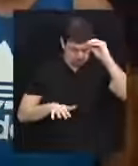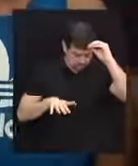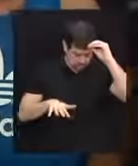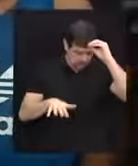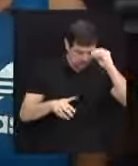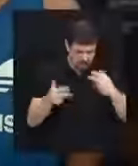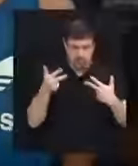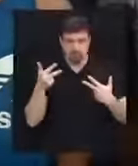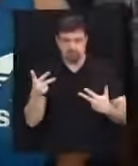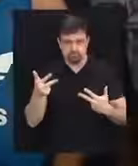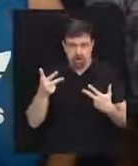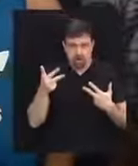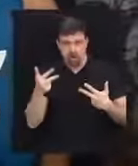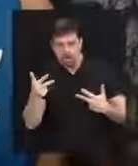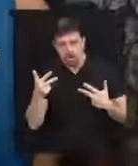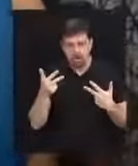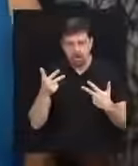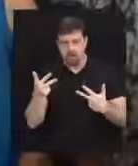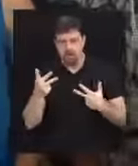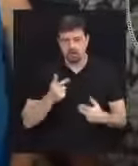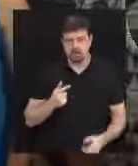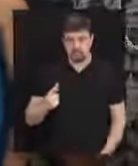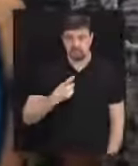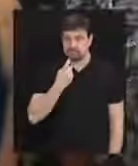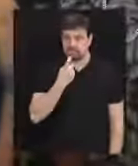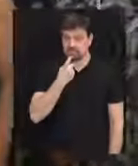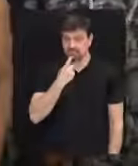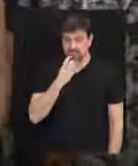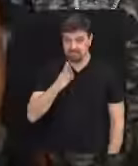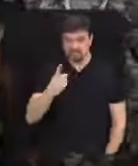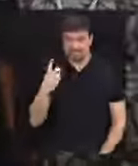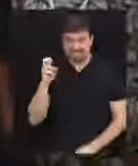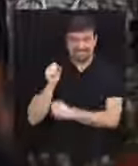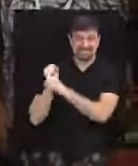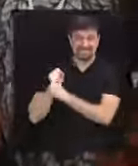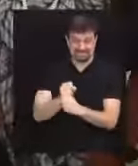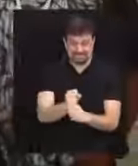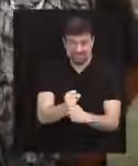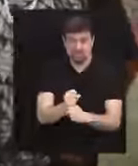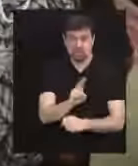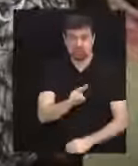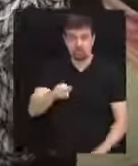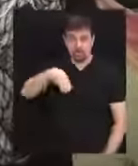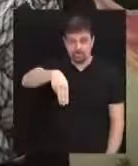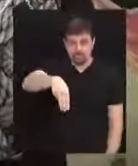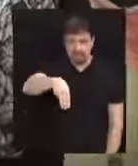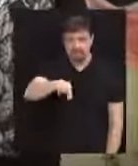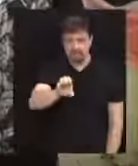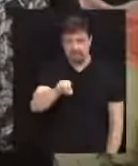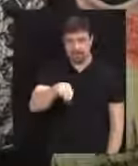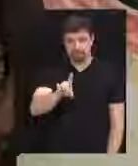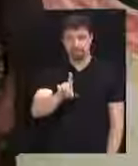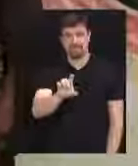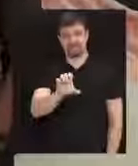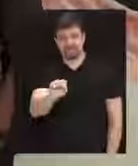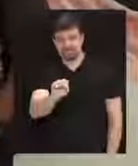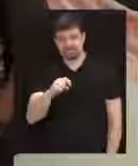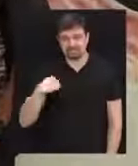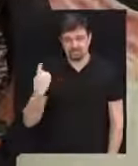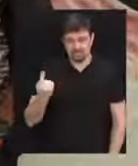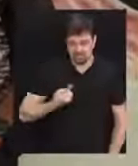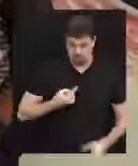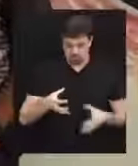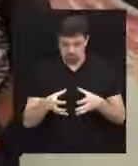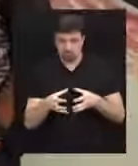Grupo Mendes, que é um grupo de rap que já tá aí na cena campineira, na cena nacional faz 15 anos, né? Então vem pra cá conhecer. Muito boa